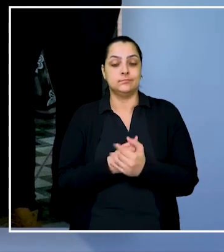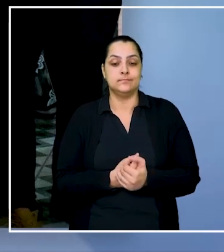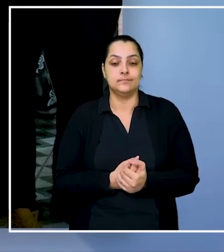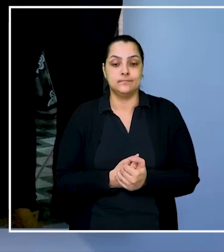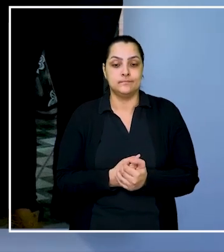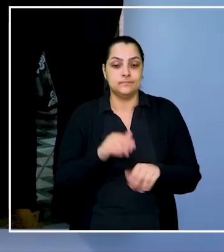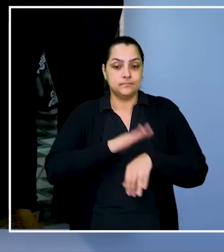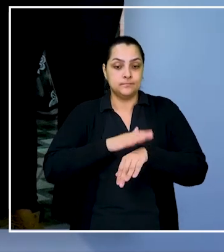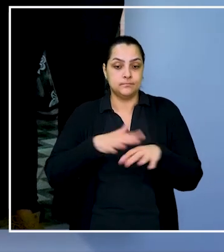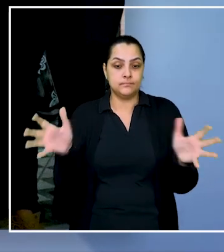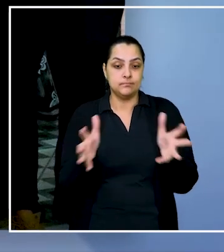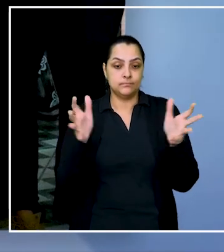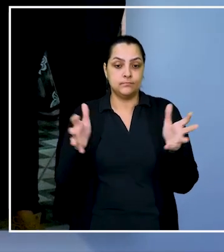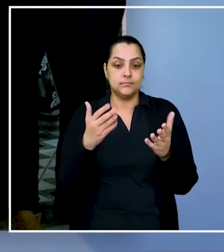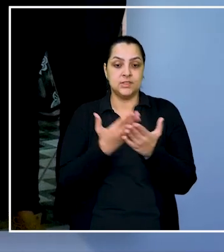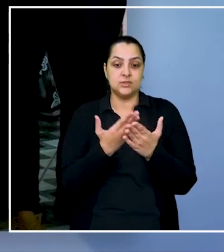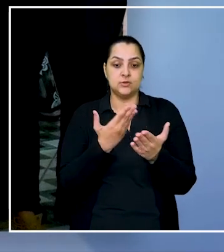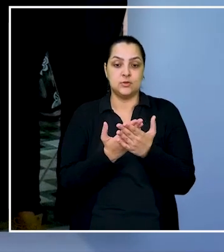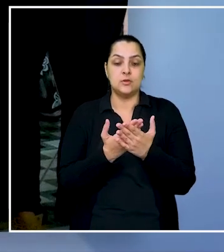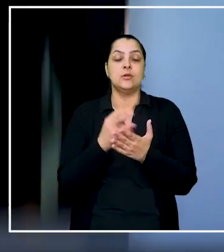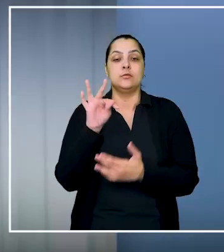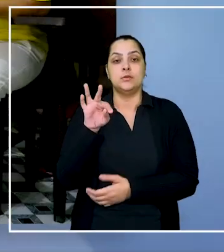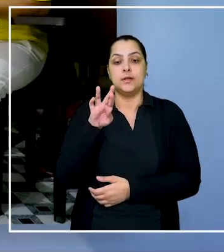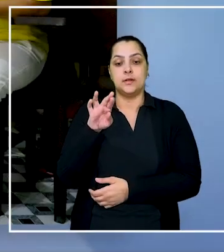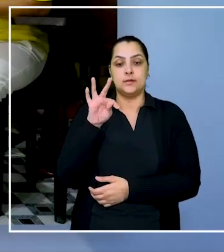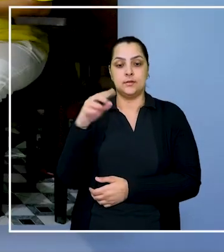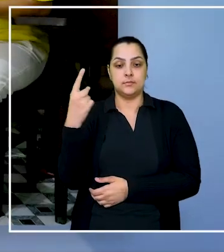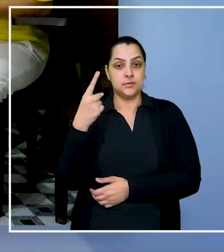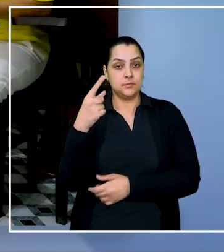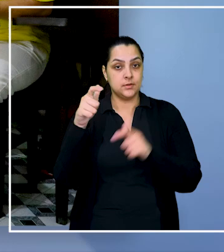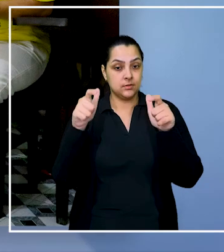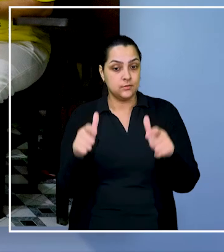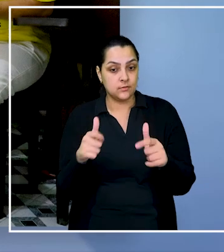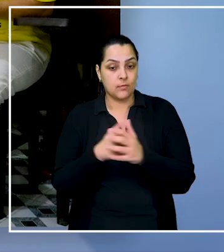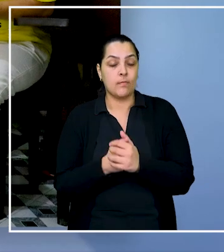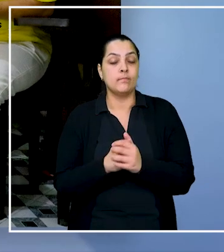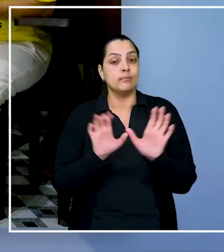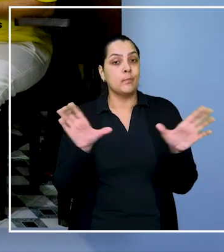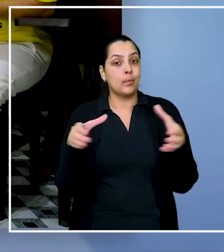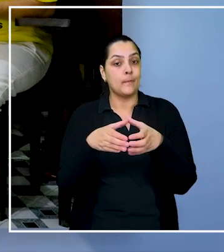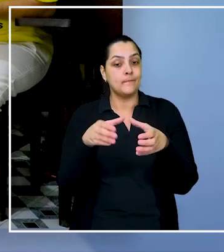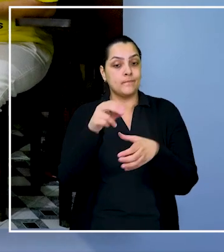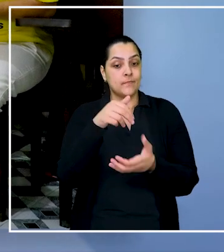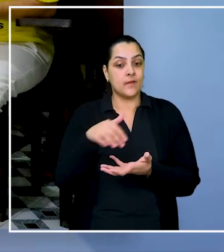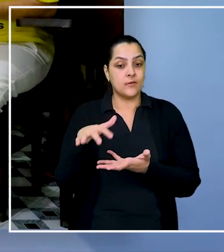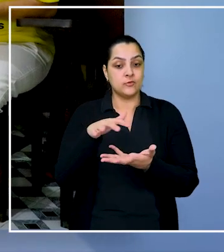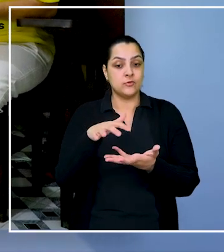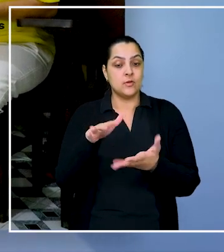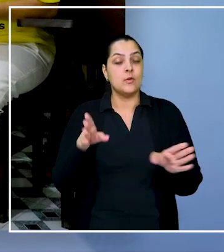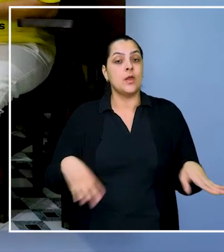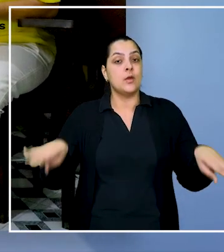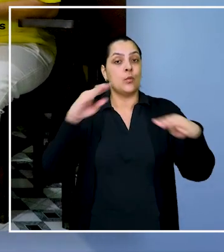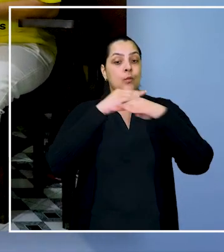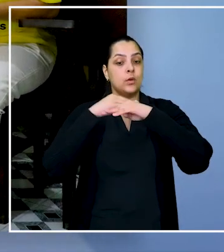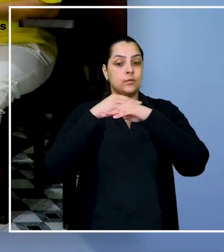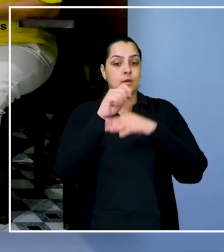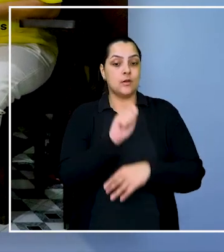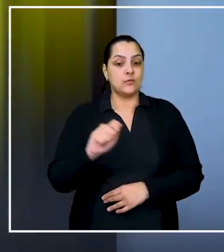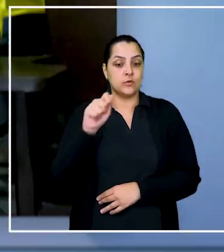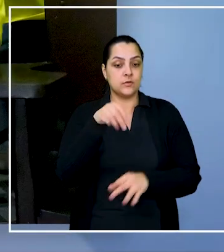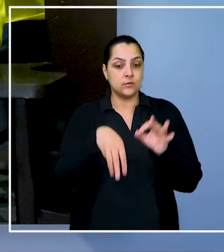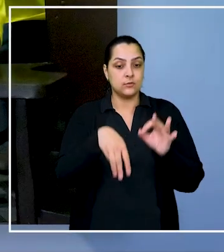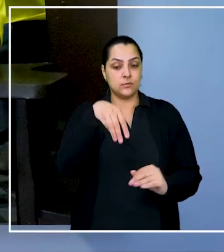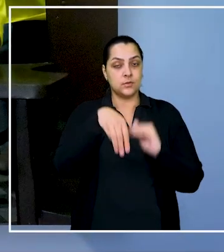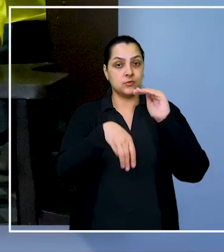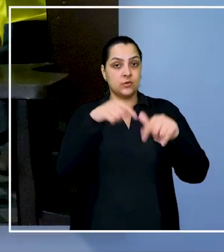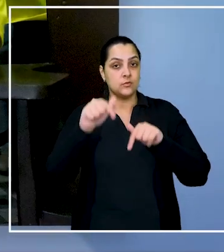Afirmativas. O evento foi promovido pela Escola Judicial do TRT da Primeira Região e pelo Subcomitê Regional de Equidade da Associação